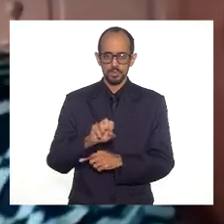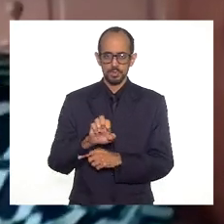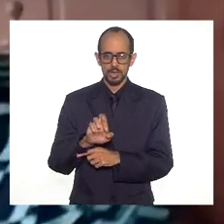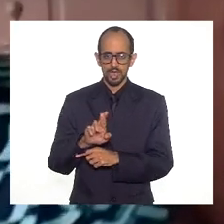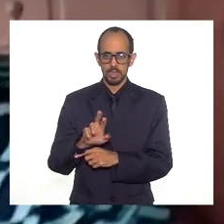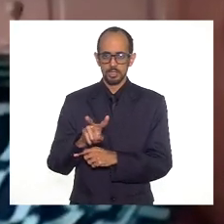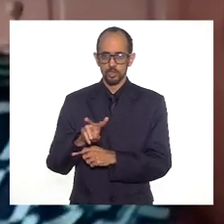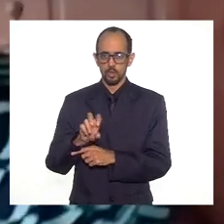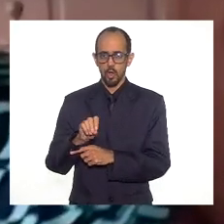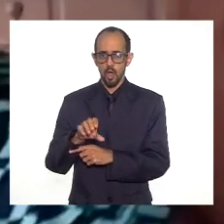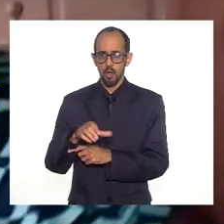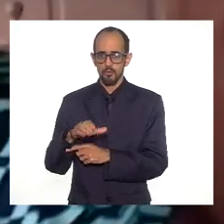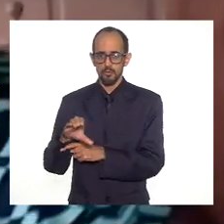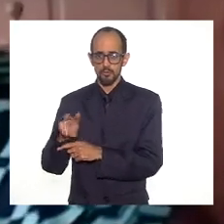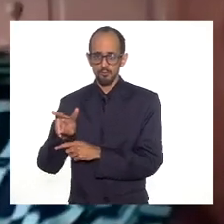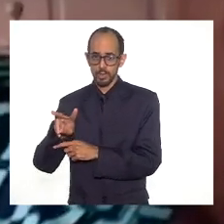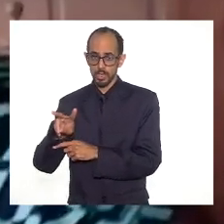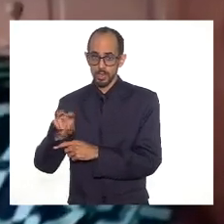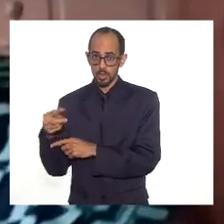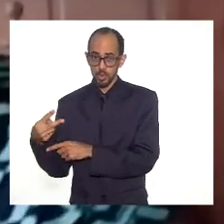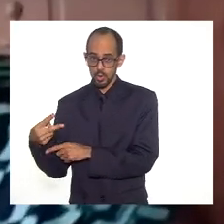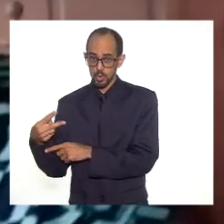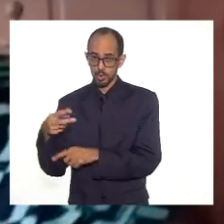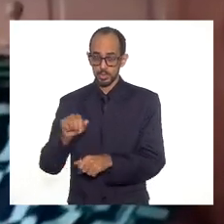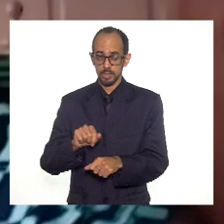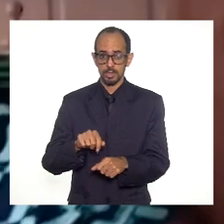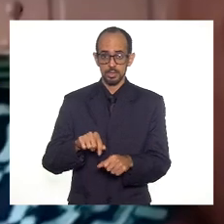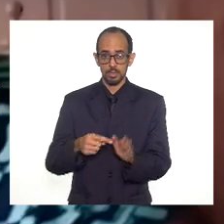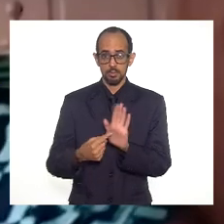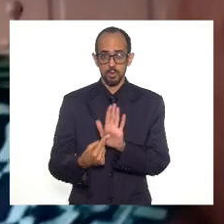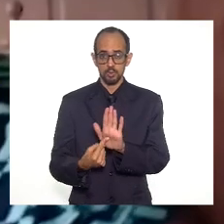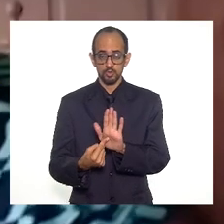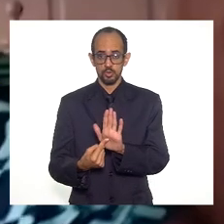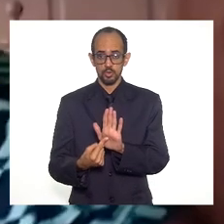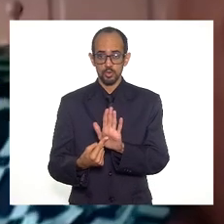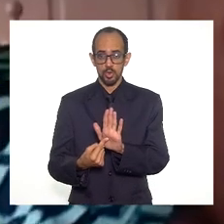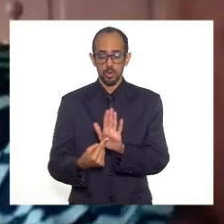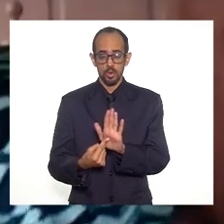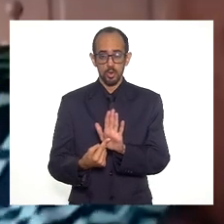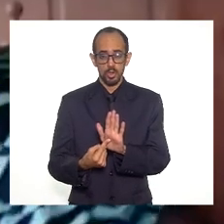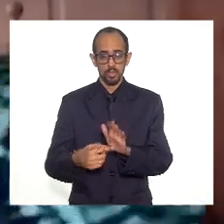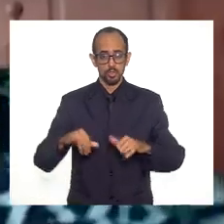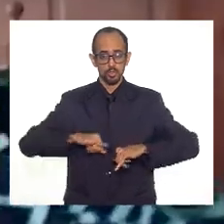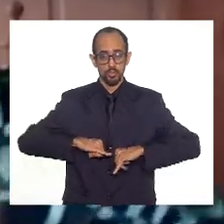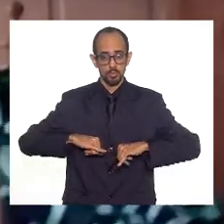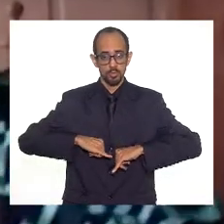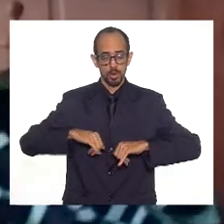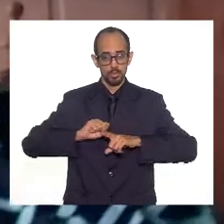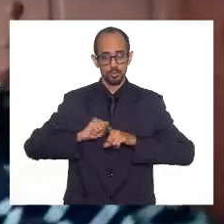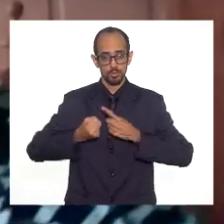a COVID-19, que explicitou o drama social que hoje vive o Brasil. Então,